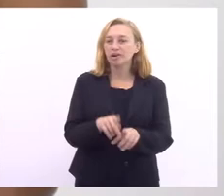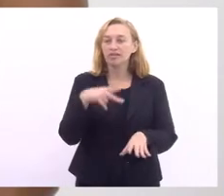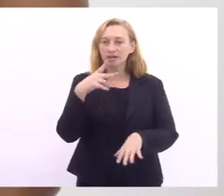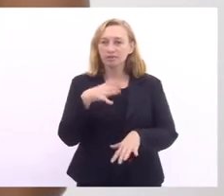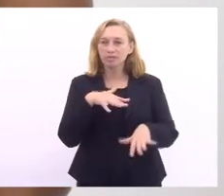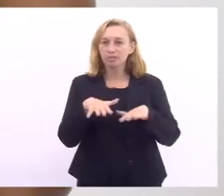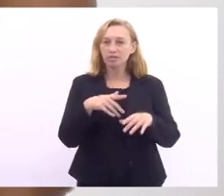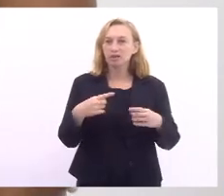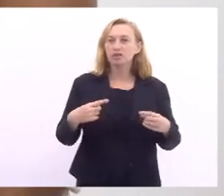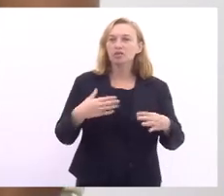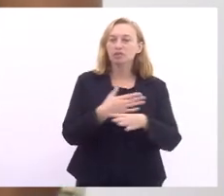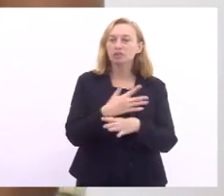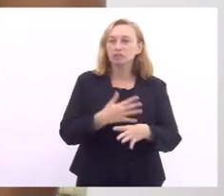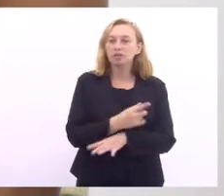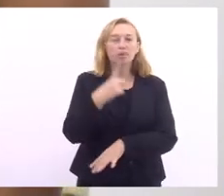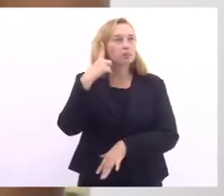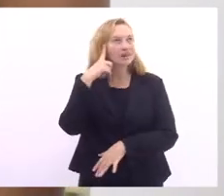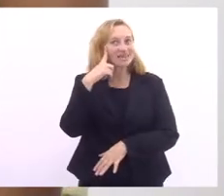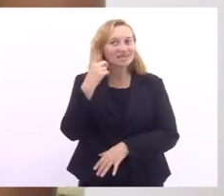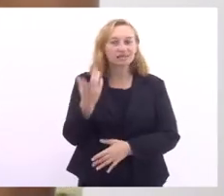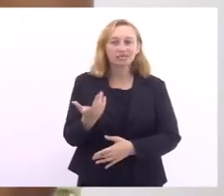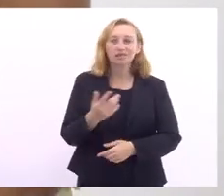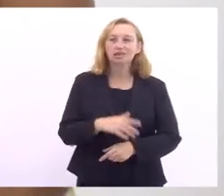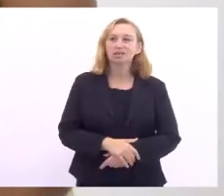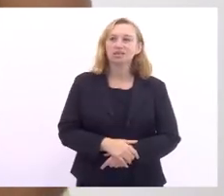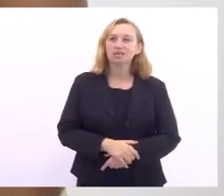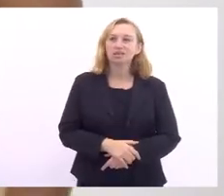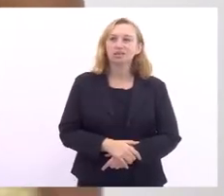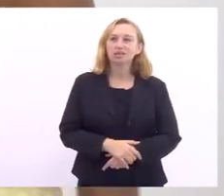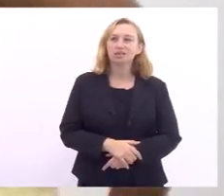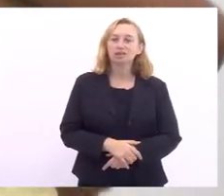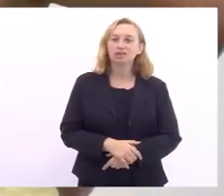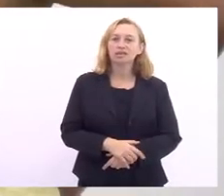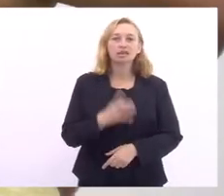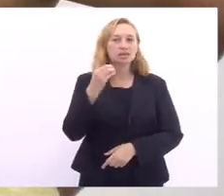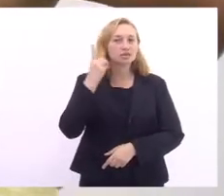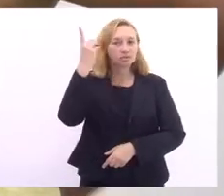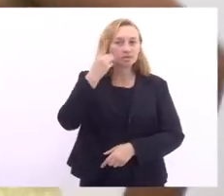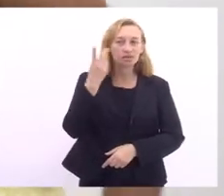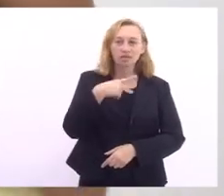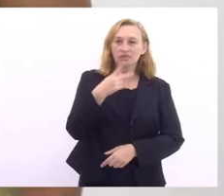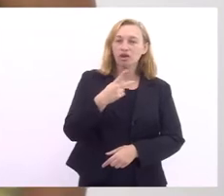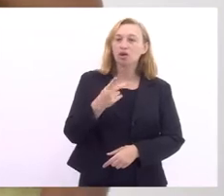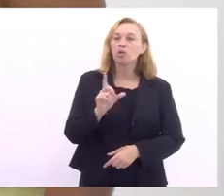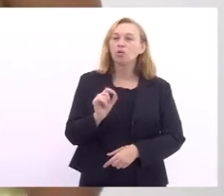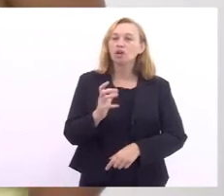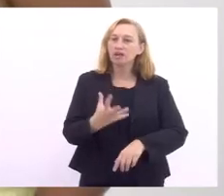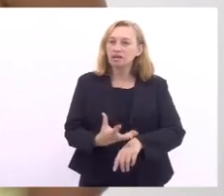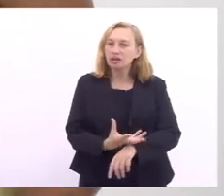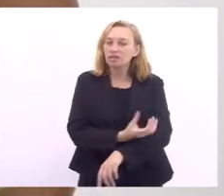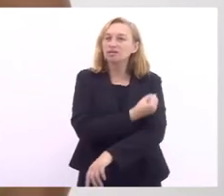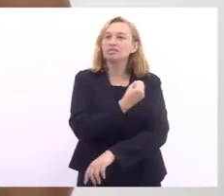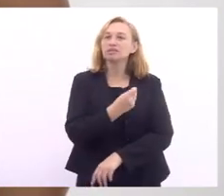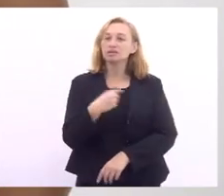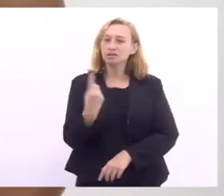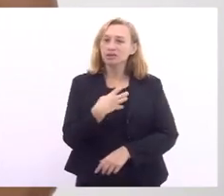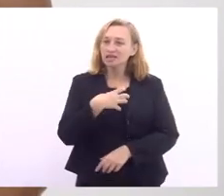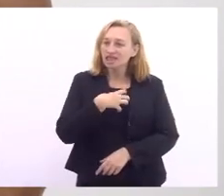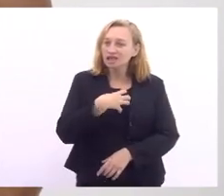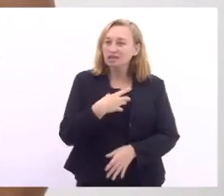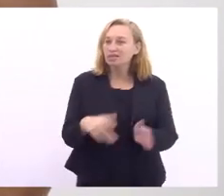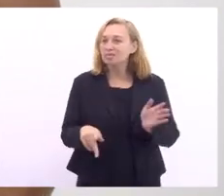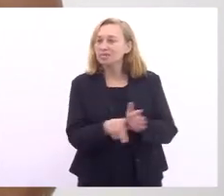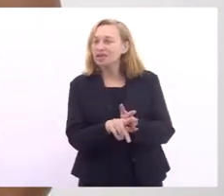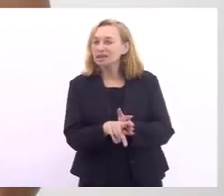mobilidade urbana social e fico pensando que a deputada falou que também o quê que move a gente né Acho que sentimento de